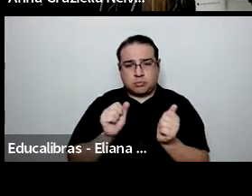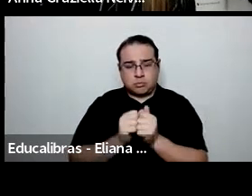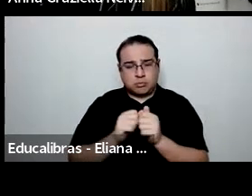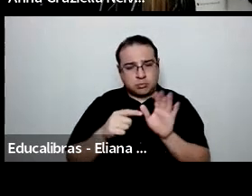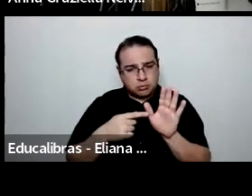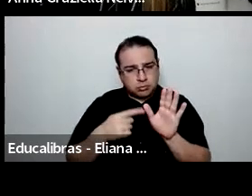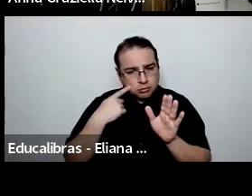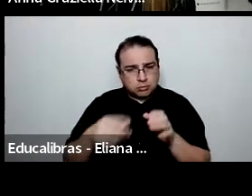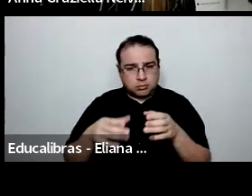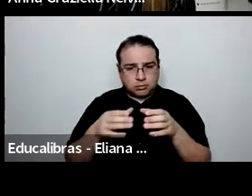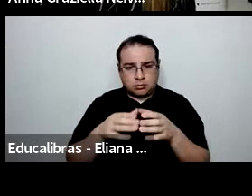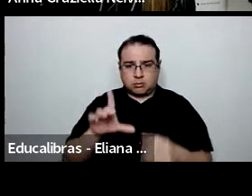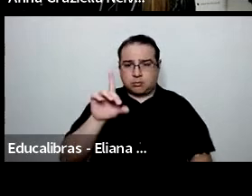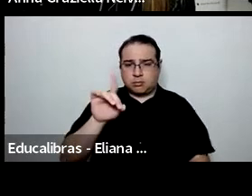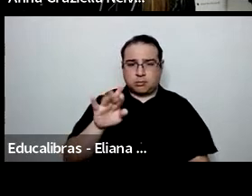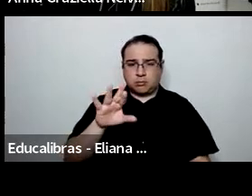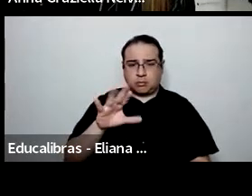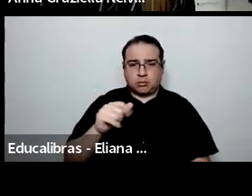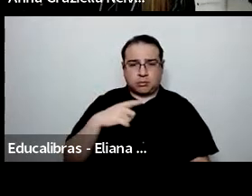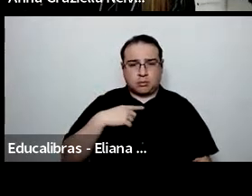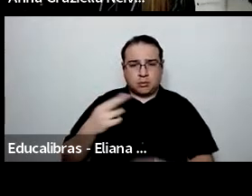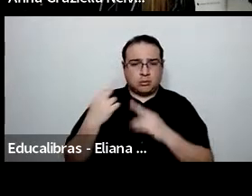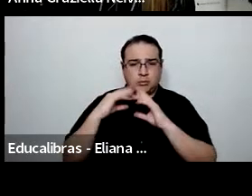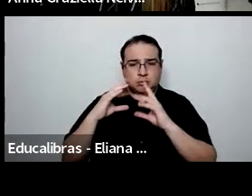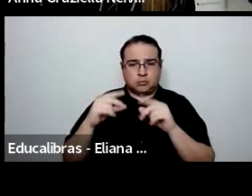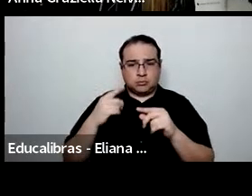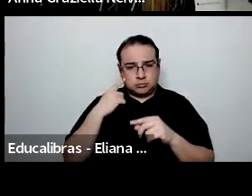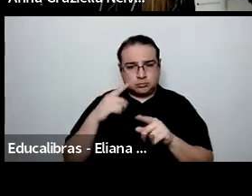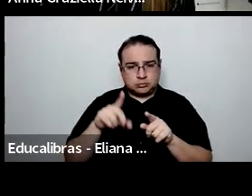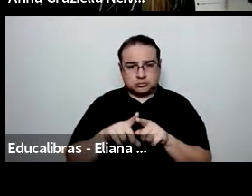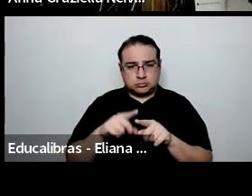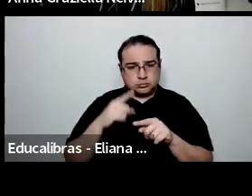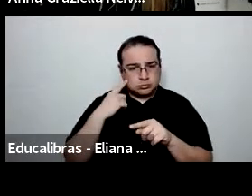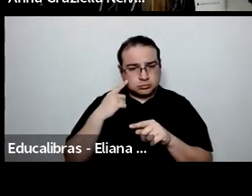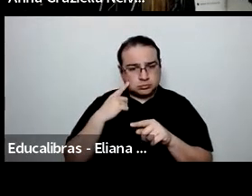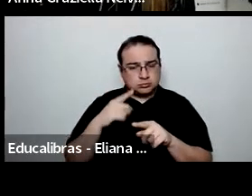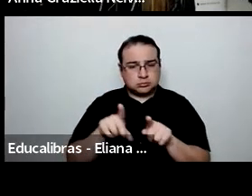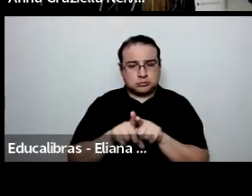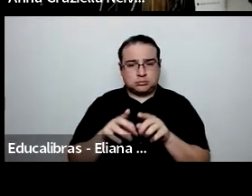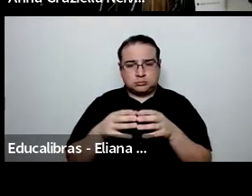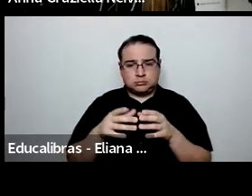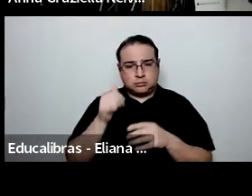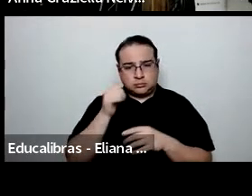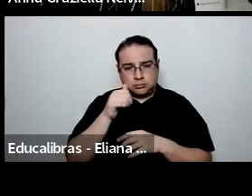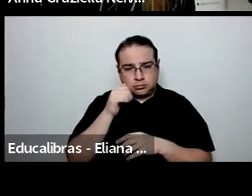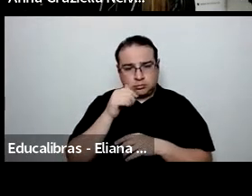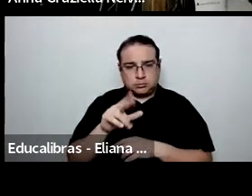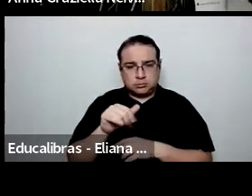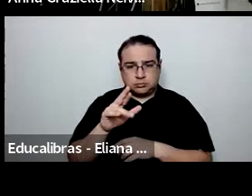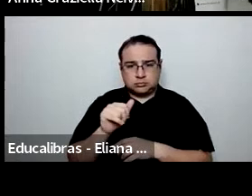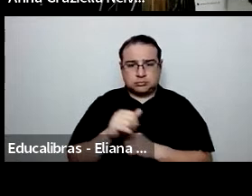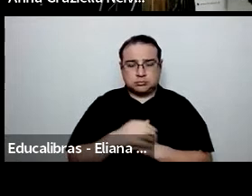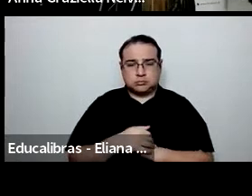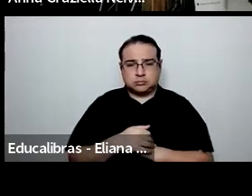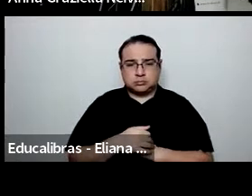o diretório responsável por todo o processo quanto para a senhora Maria